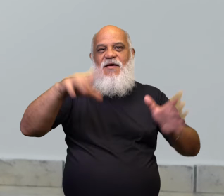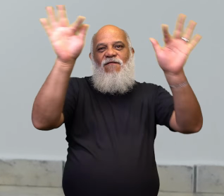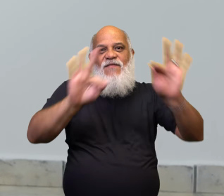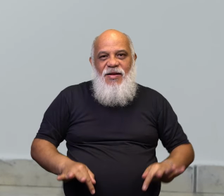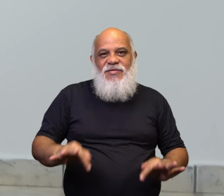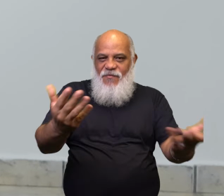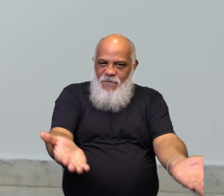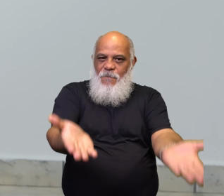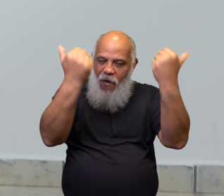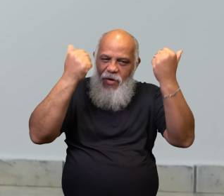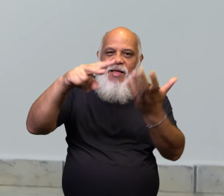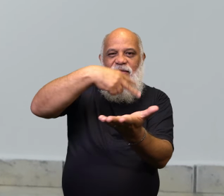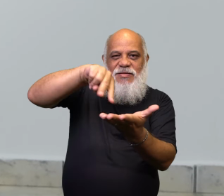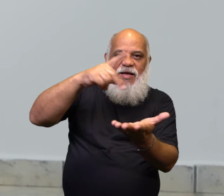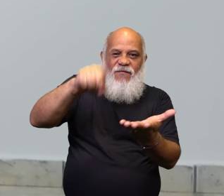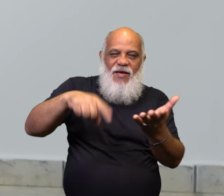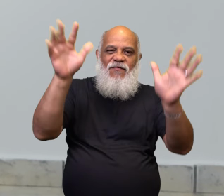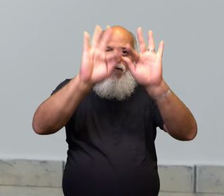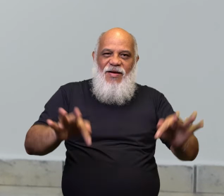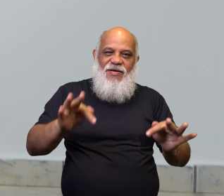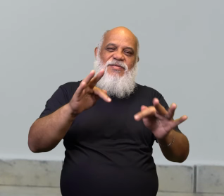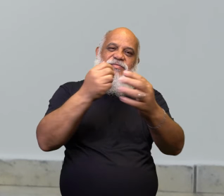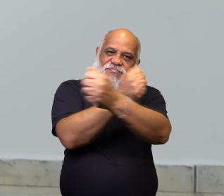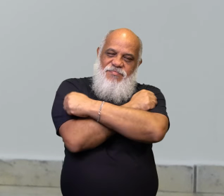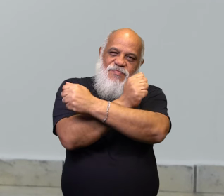é o Dançar e Ser Feliz. Valeu!